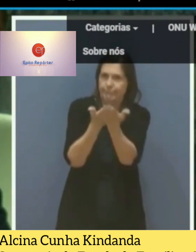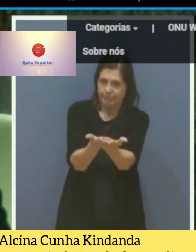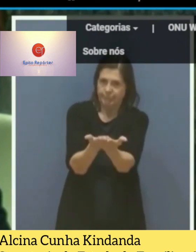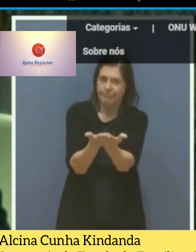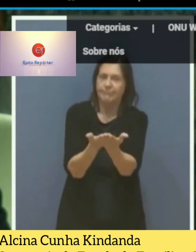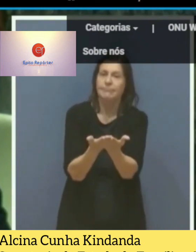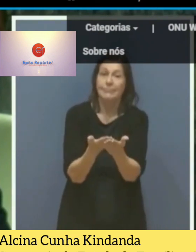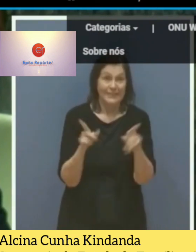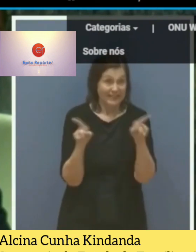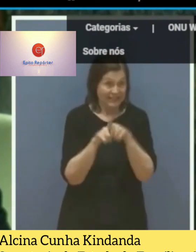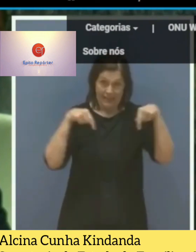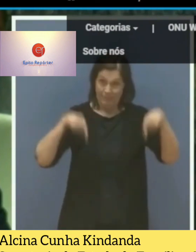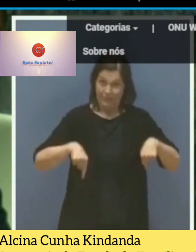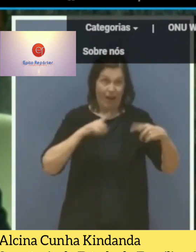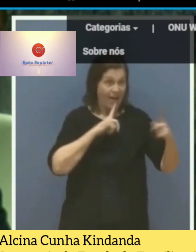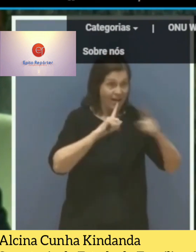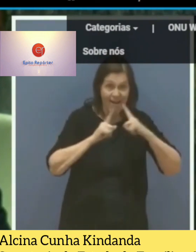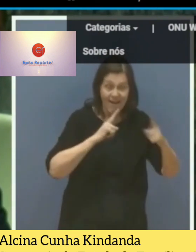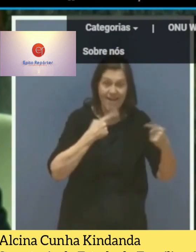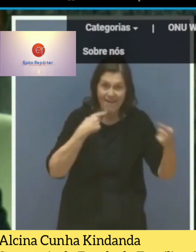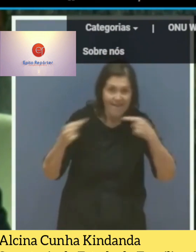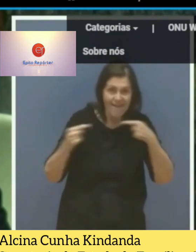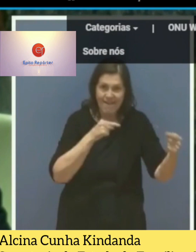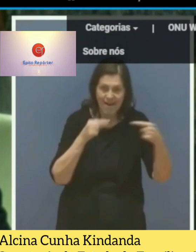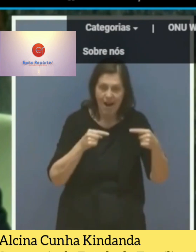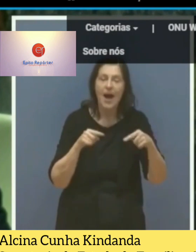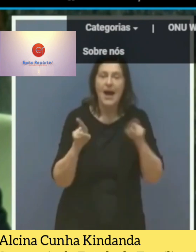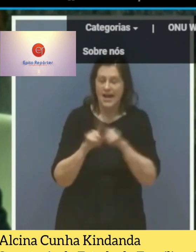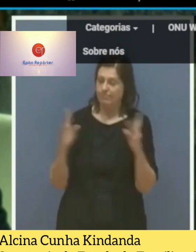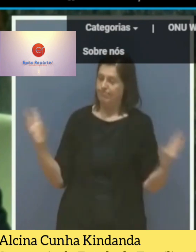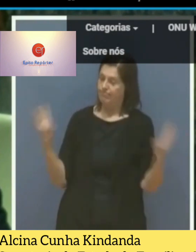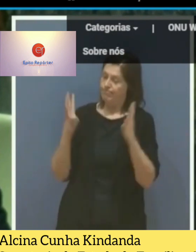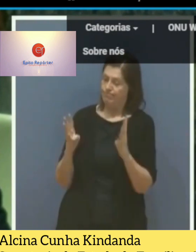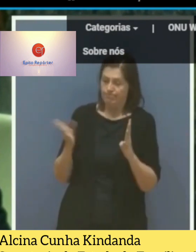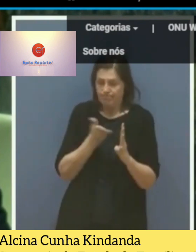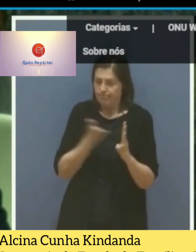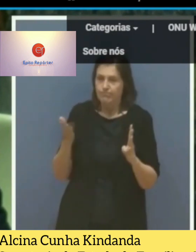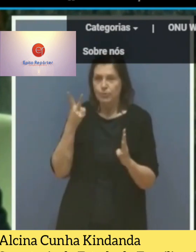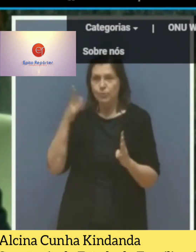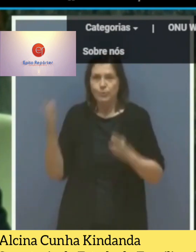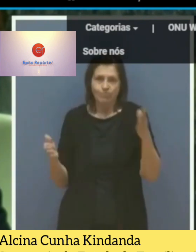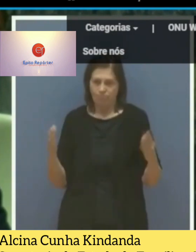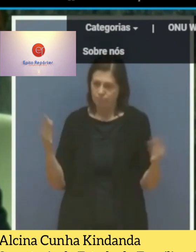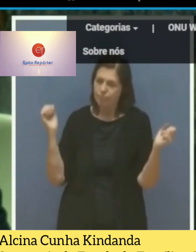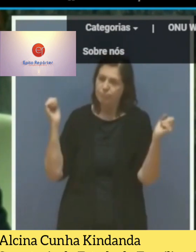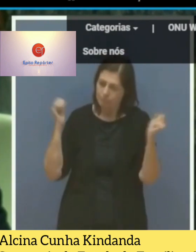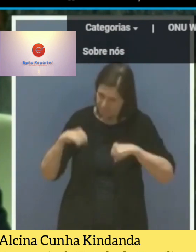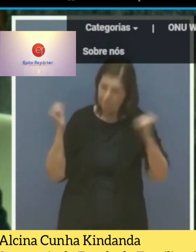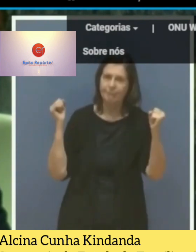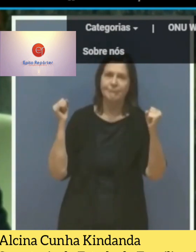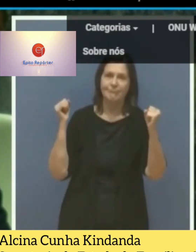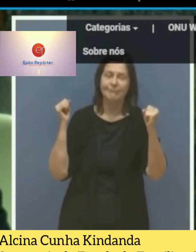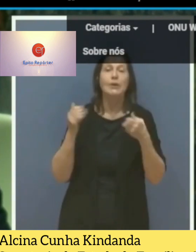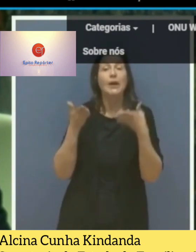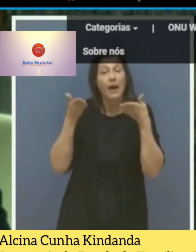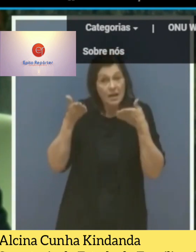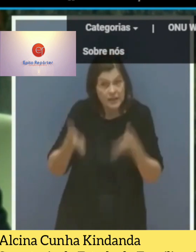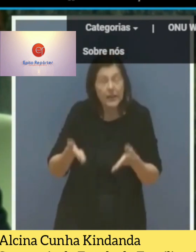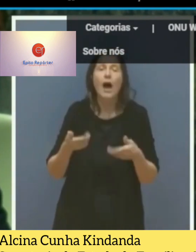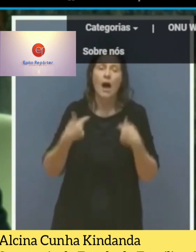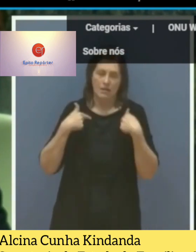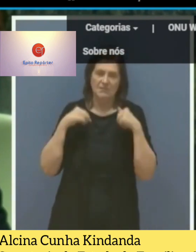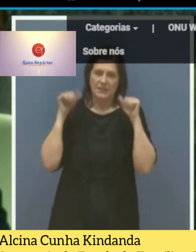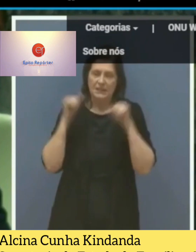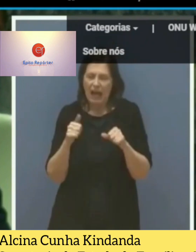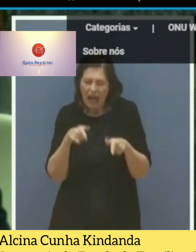bilaterais com as associações este exercício tem permitido corrigir as distorções que vão surgindo de melhorar cada vez